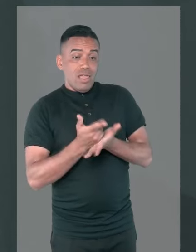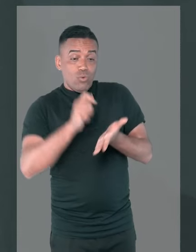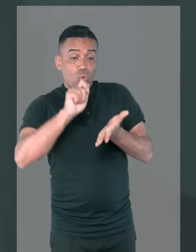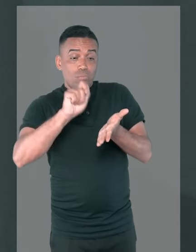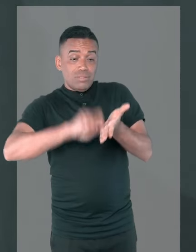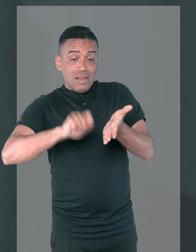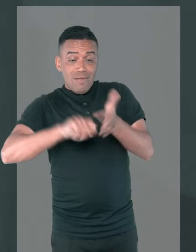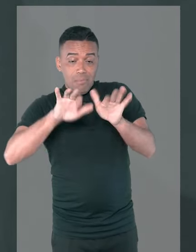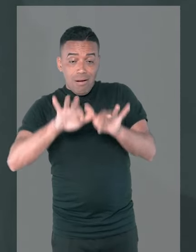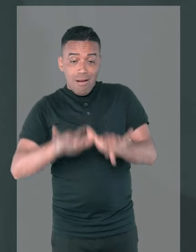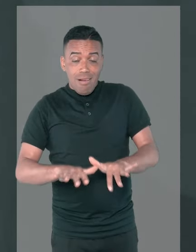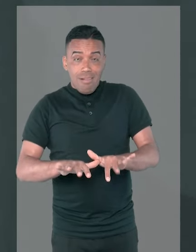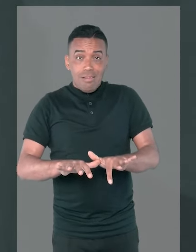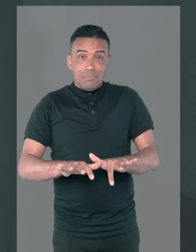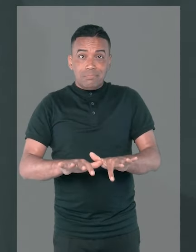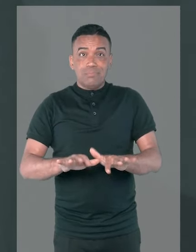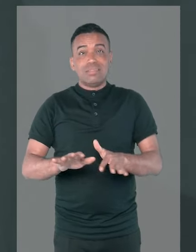geral,